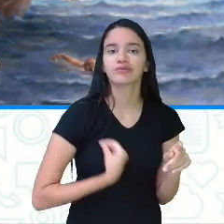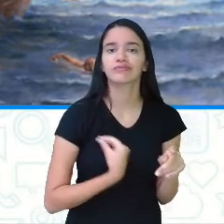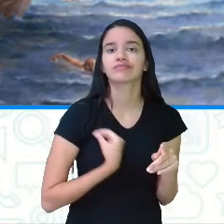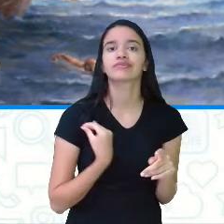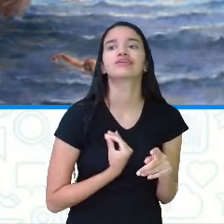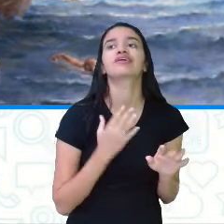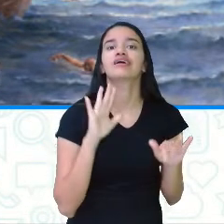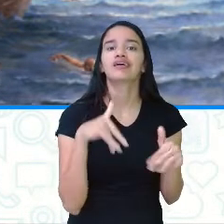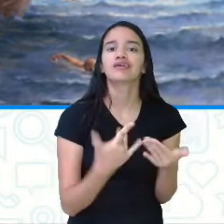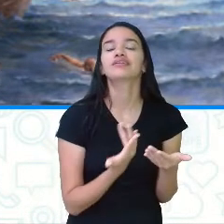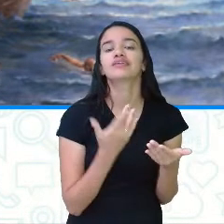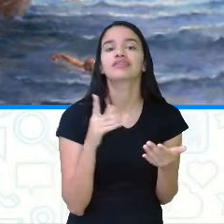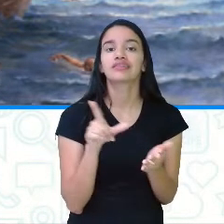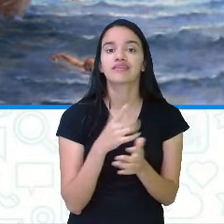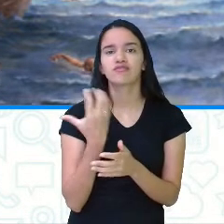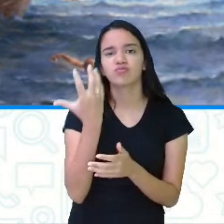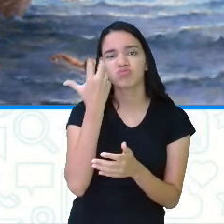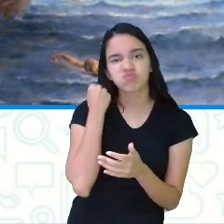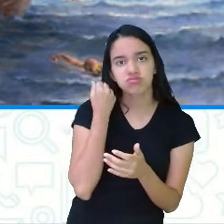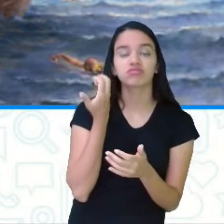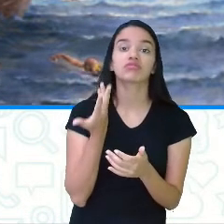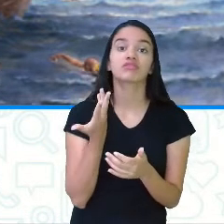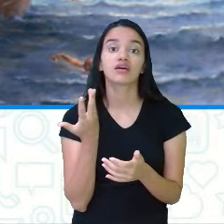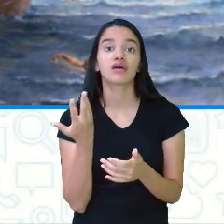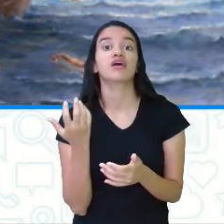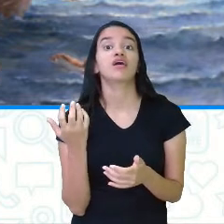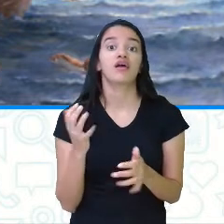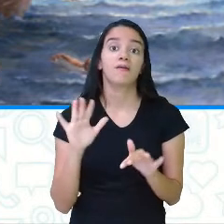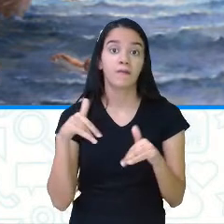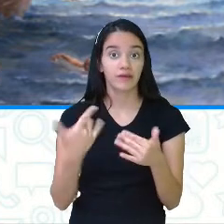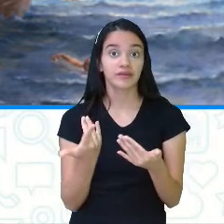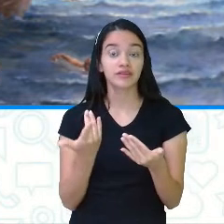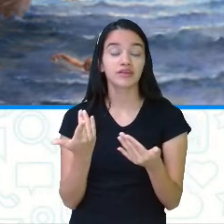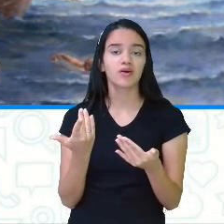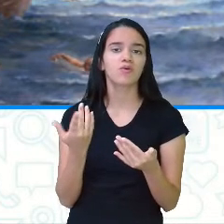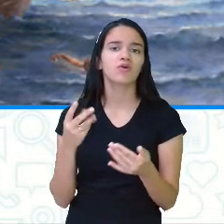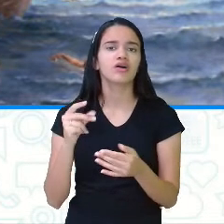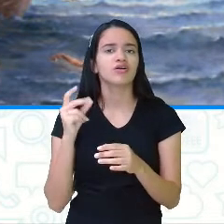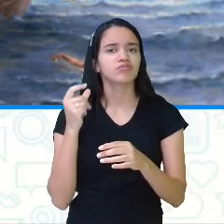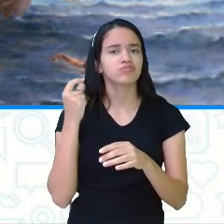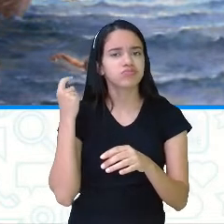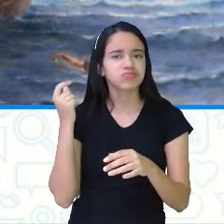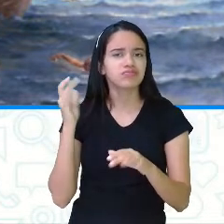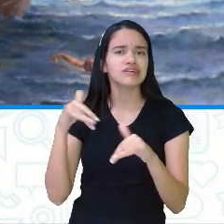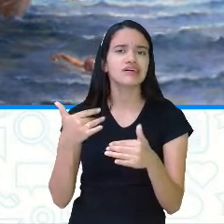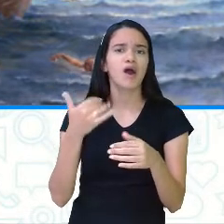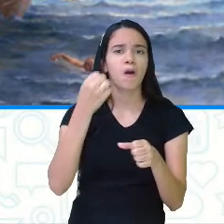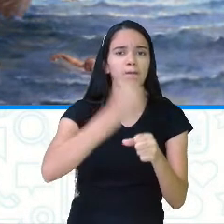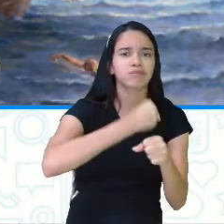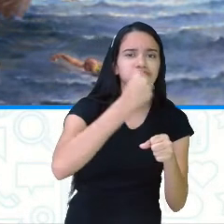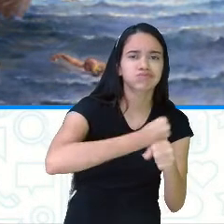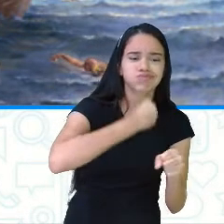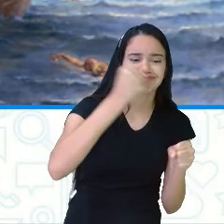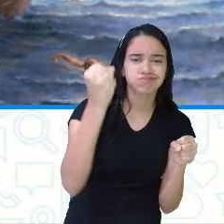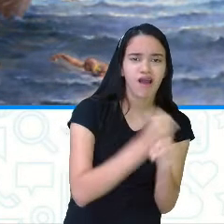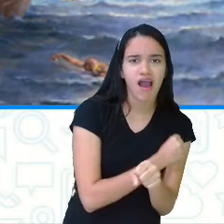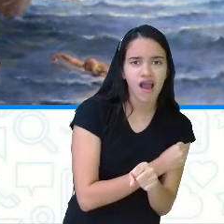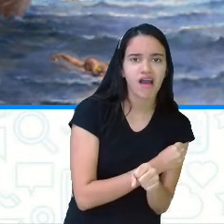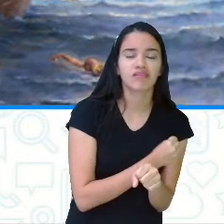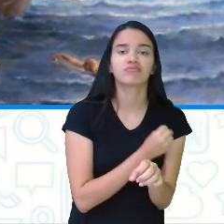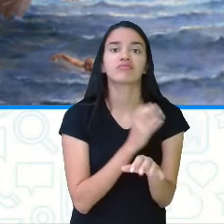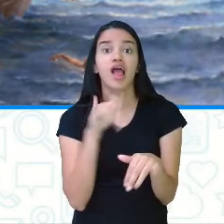de abusos por parte dos seus conquistadores europeus, que levaram muitos à extinção ou ao